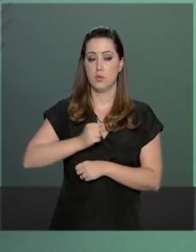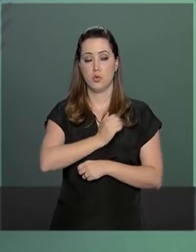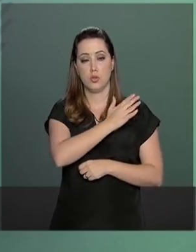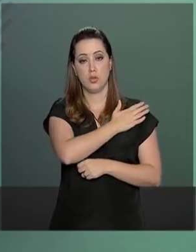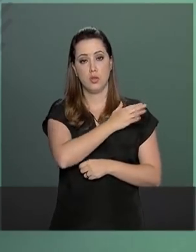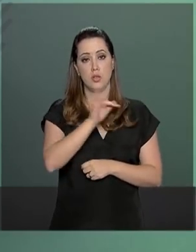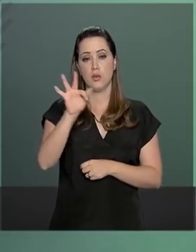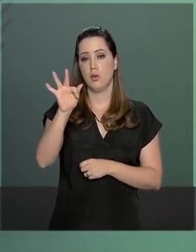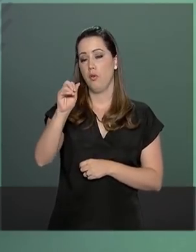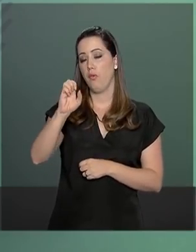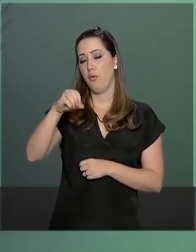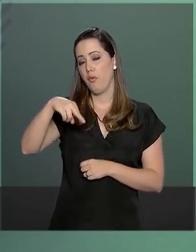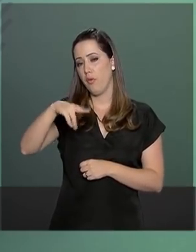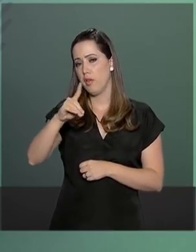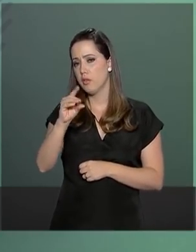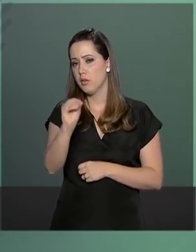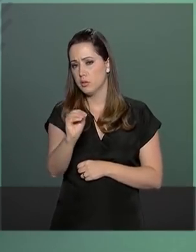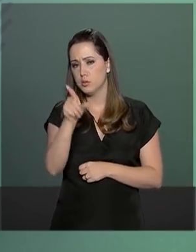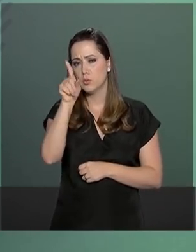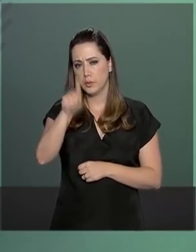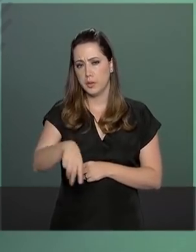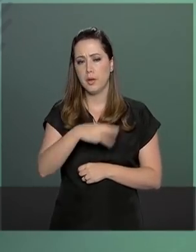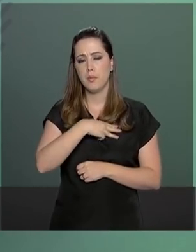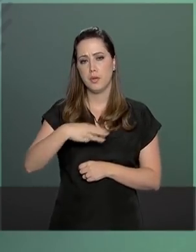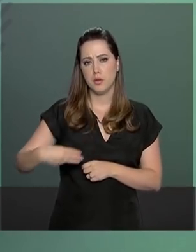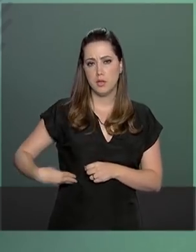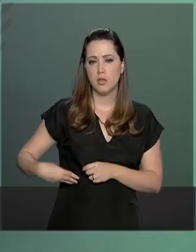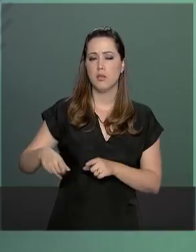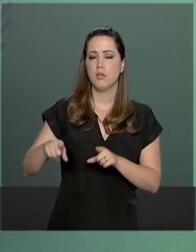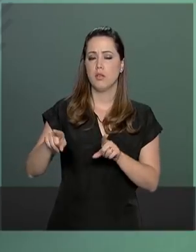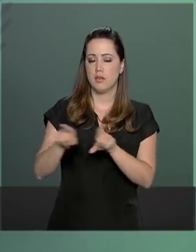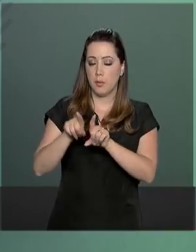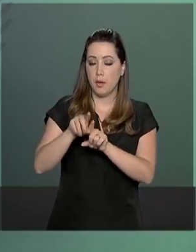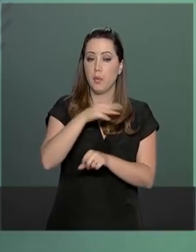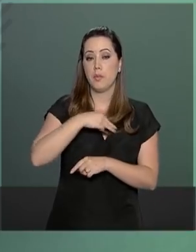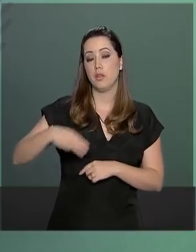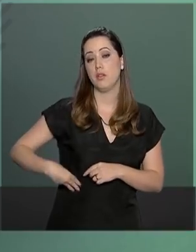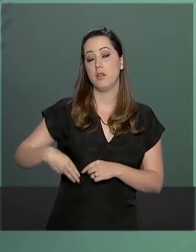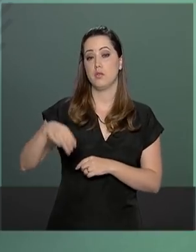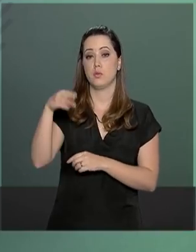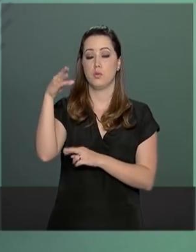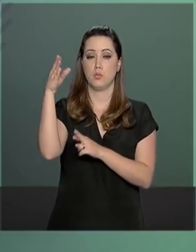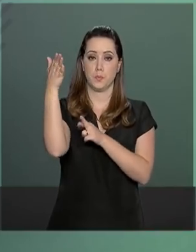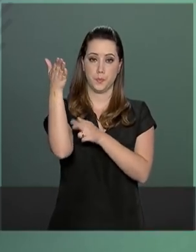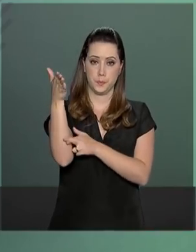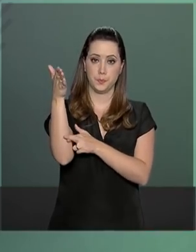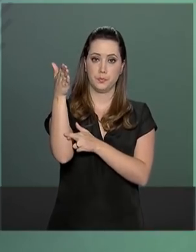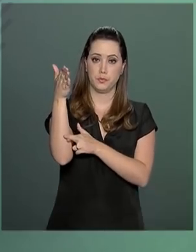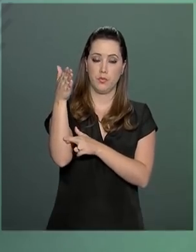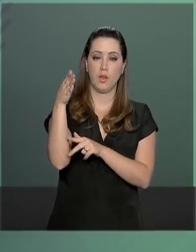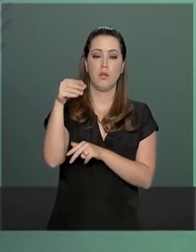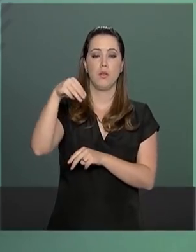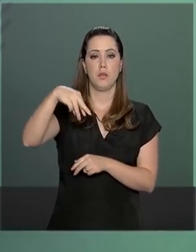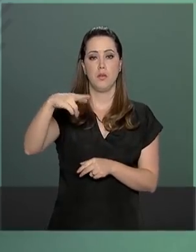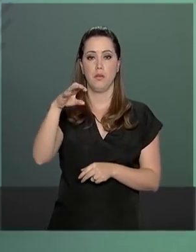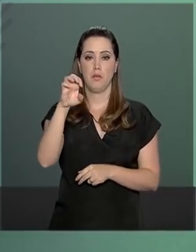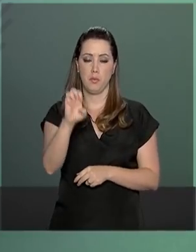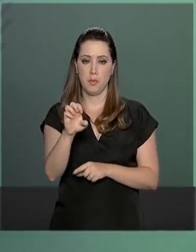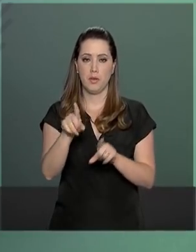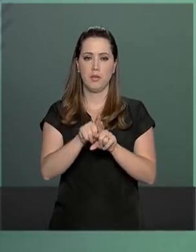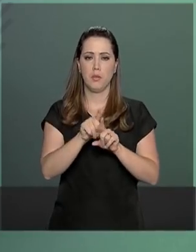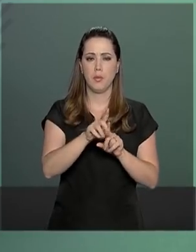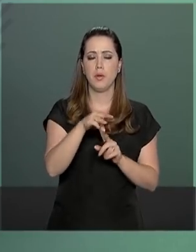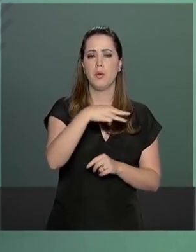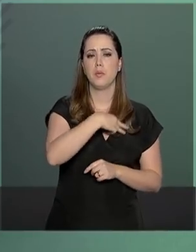e silva o ministro das relações exteriores ernesto araújo ministro da casa civil